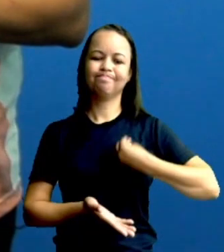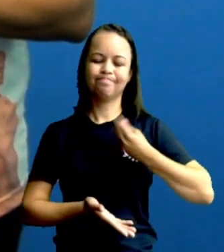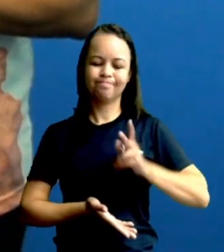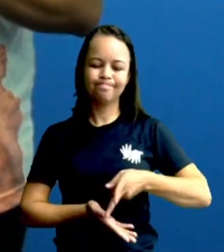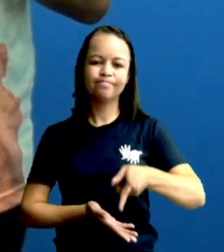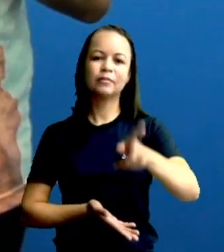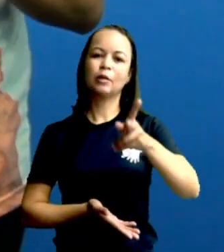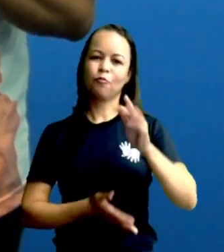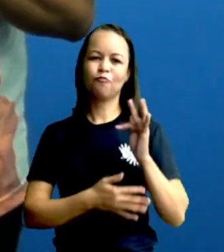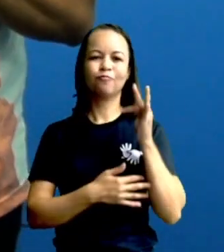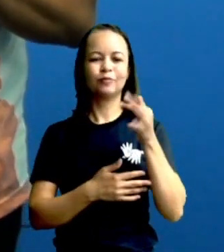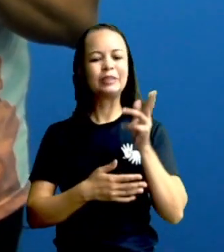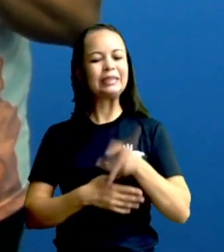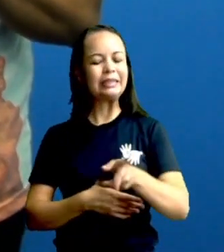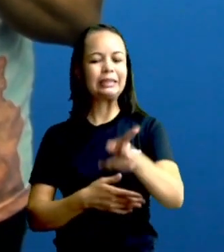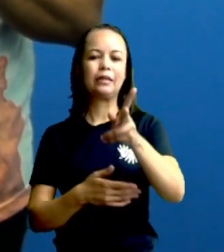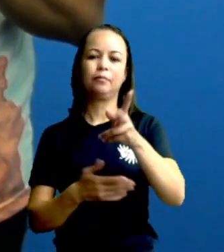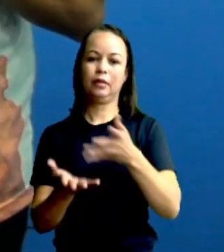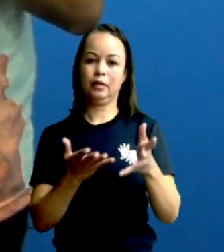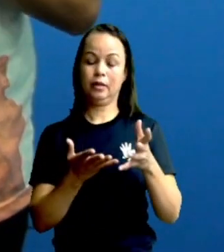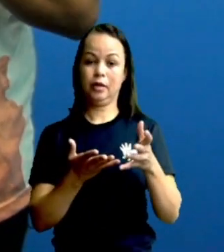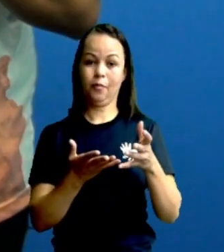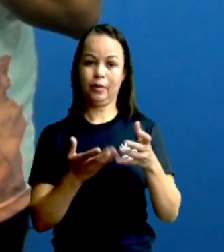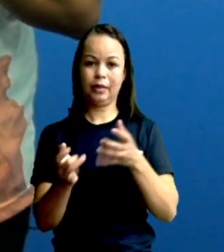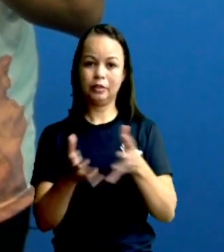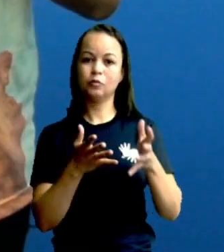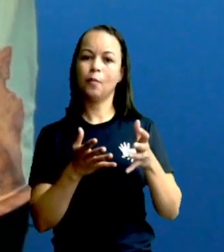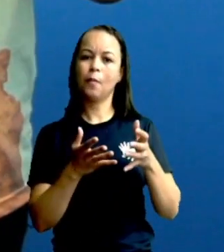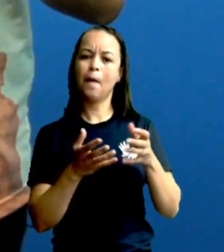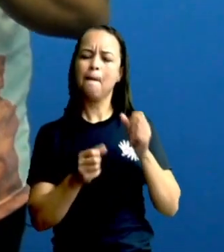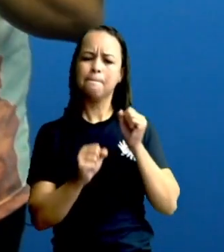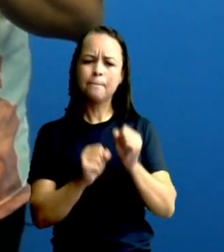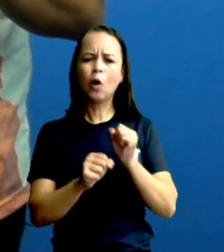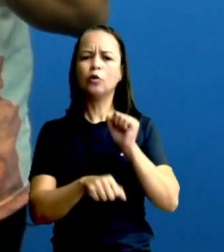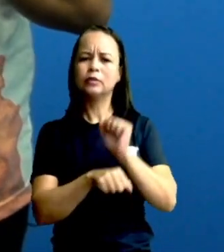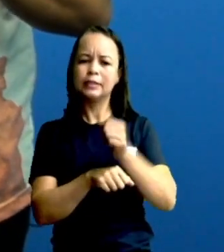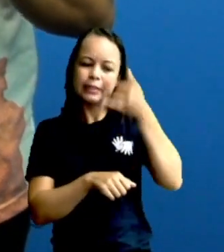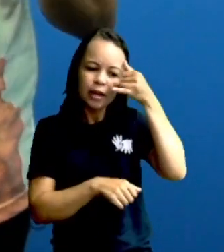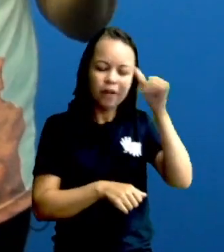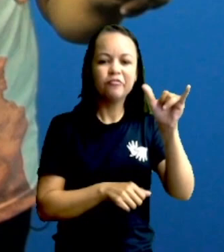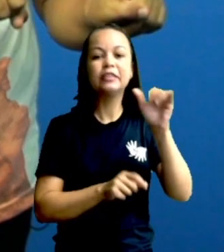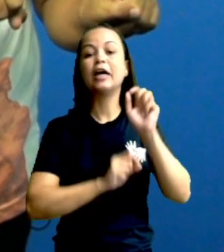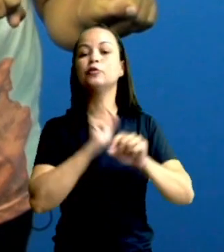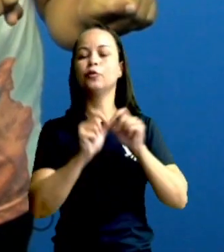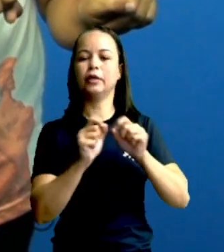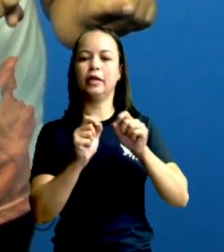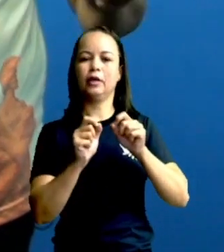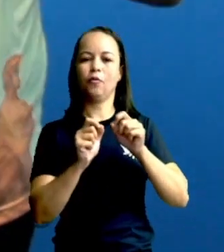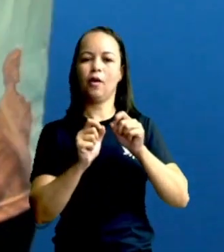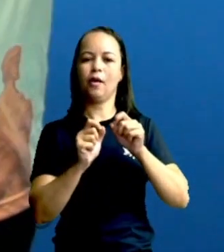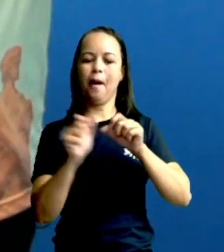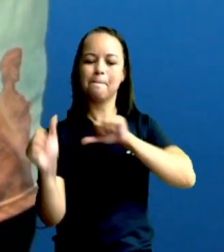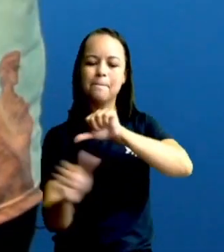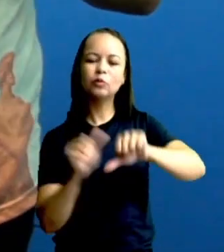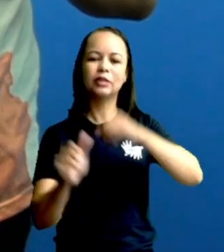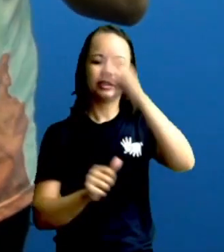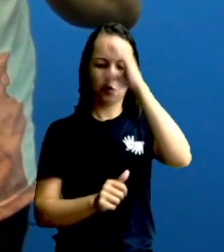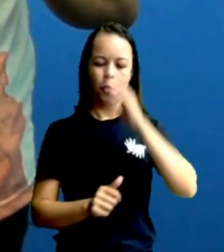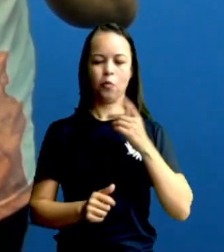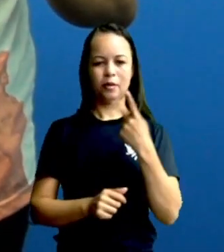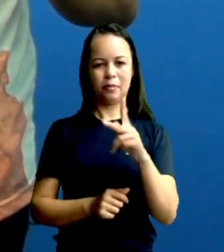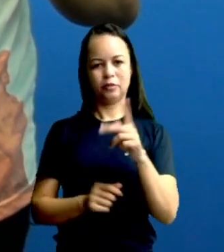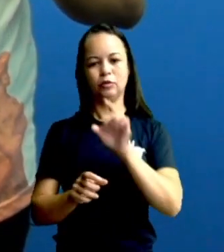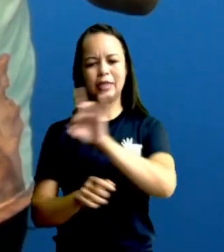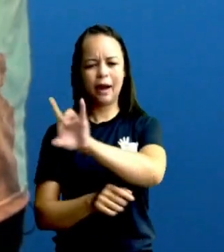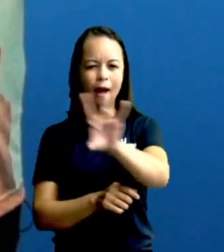a ser pago. E que pode ser evitado com a informação, que pode ser evitado com a mudança de comportamento. Reiterando mais